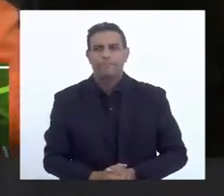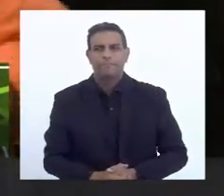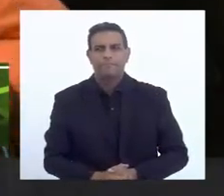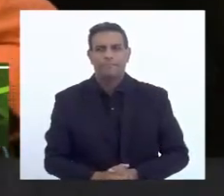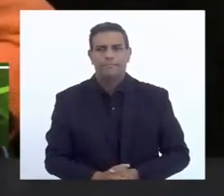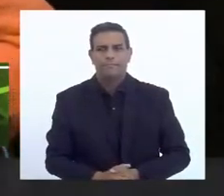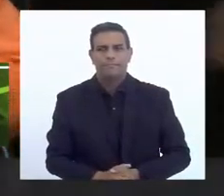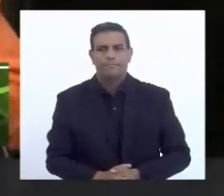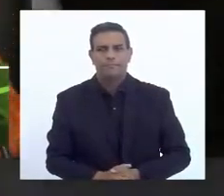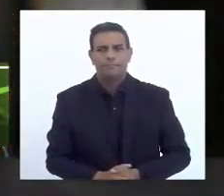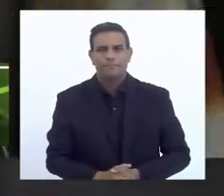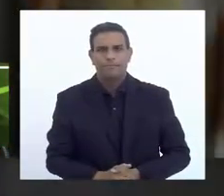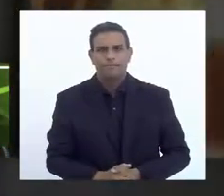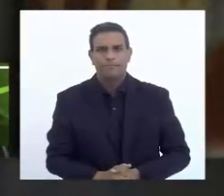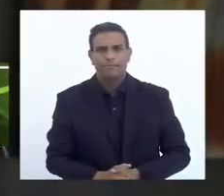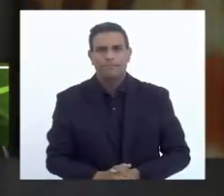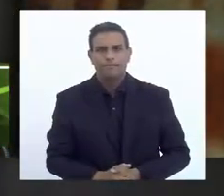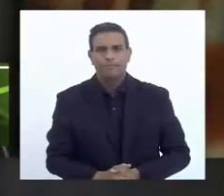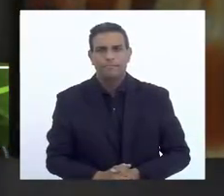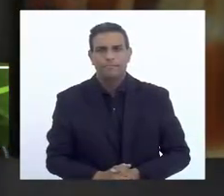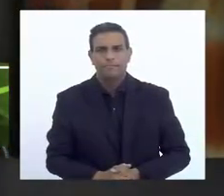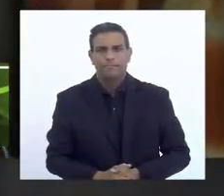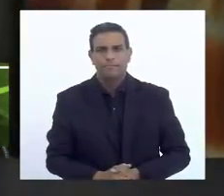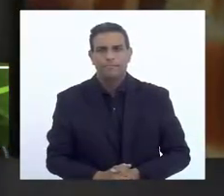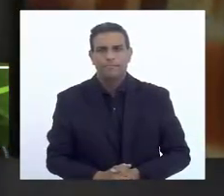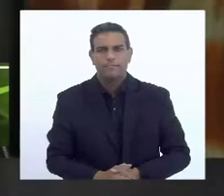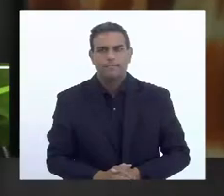Obrigada, Regiane. Não, com certeza.